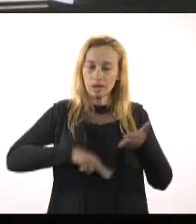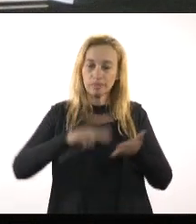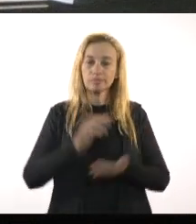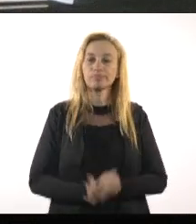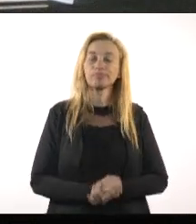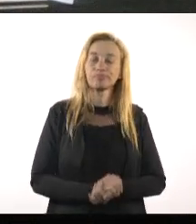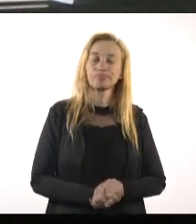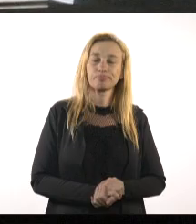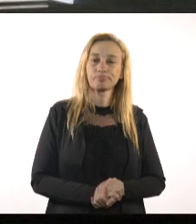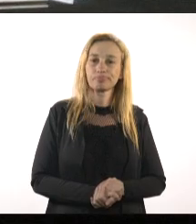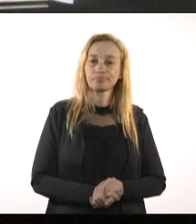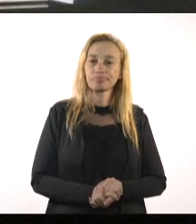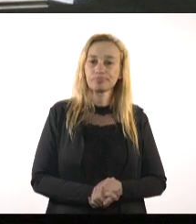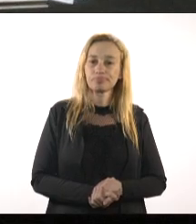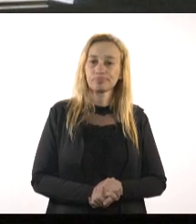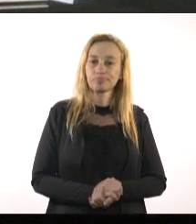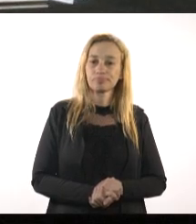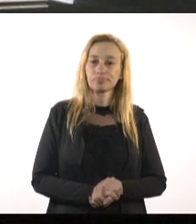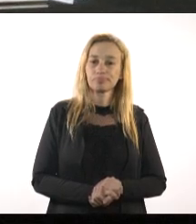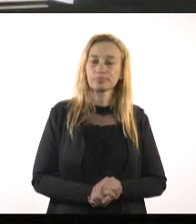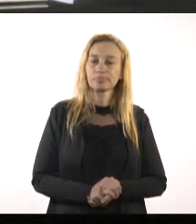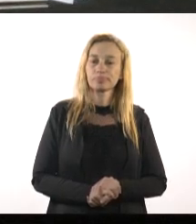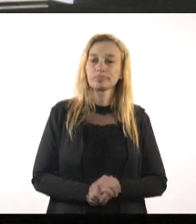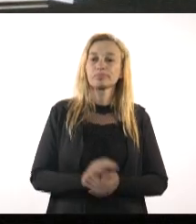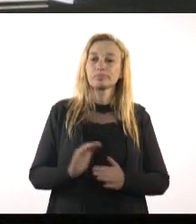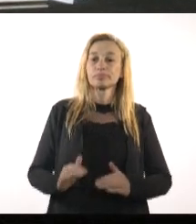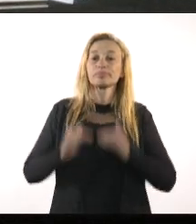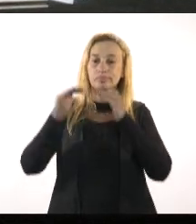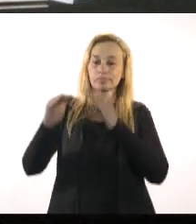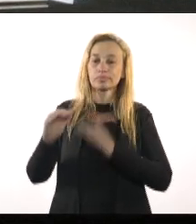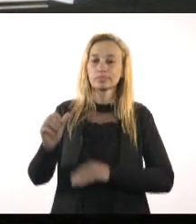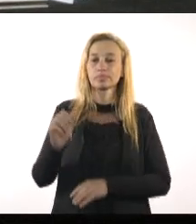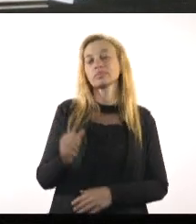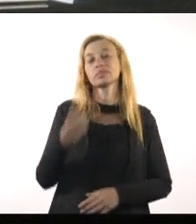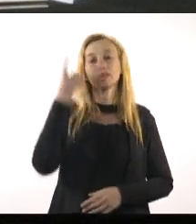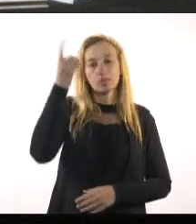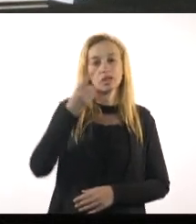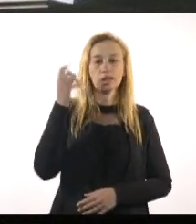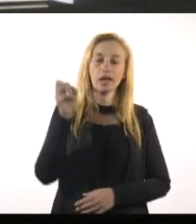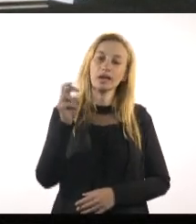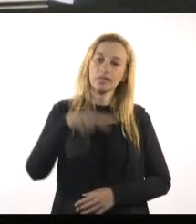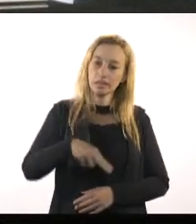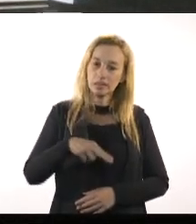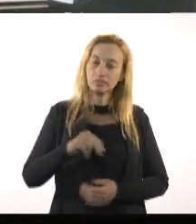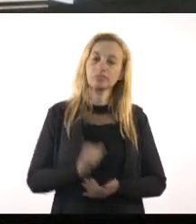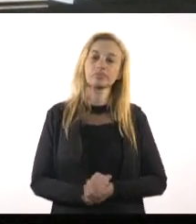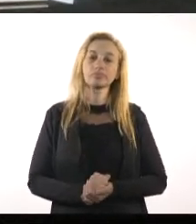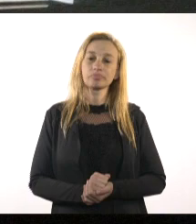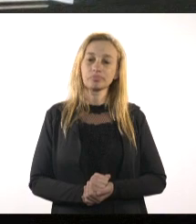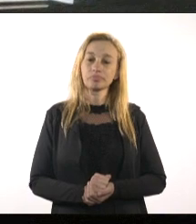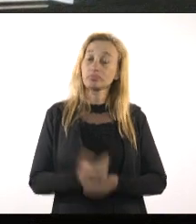carta. Excelentíssimo senhor deputado Renan Ferreirinha, ao cumprimentá-lo cordialmente, agradeço o convite